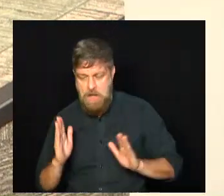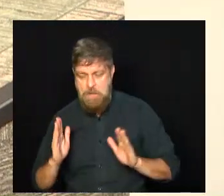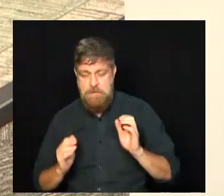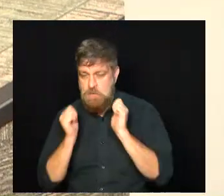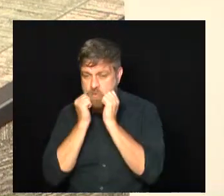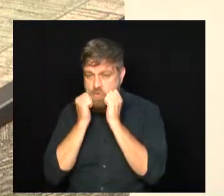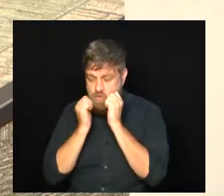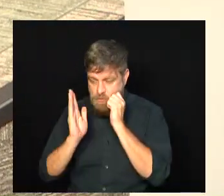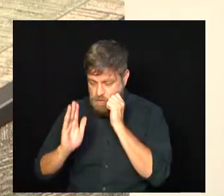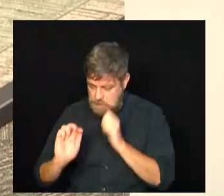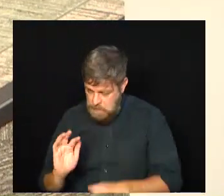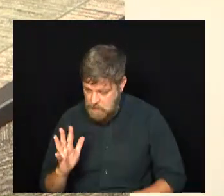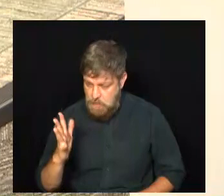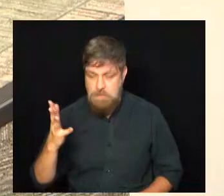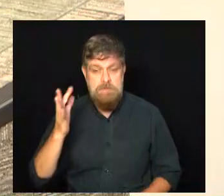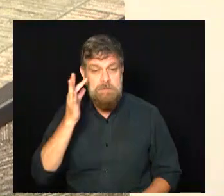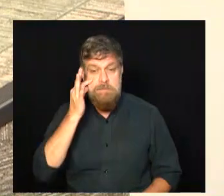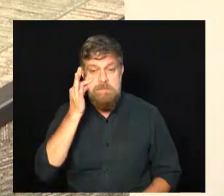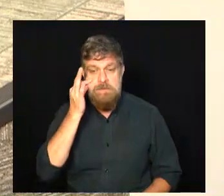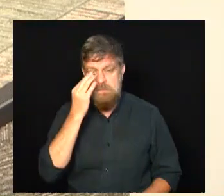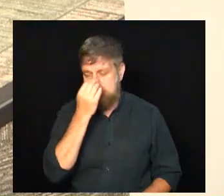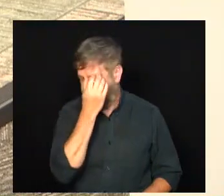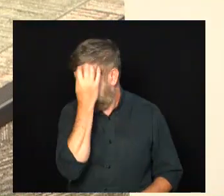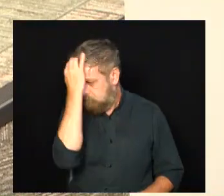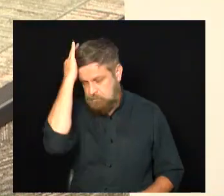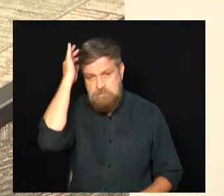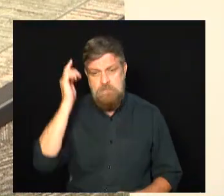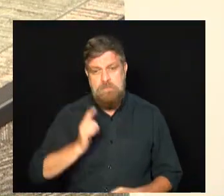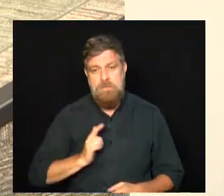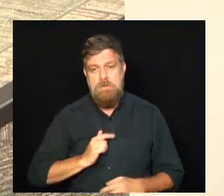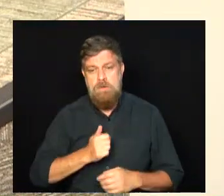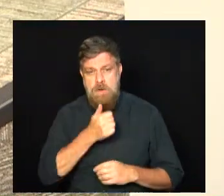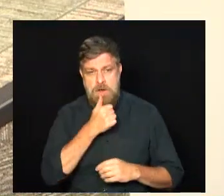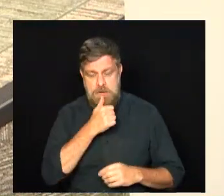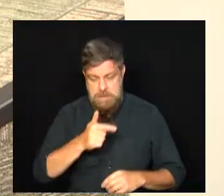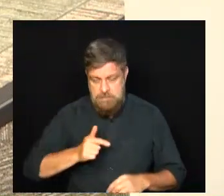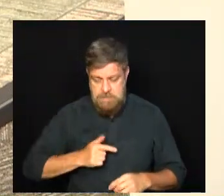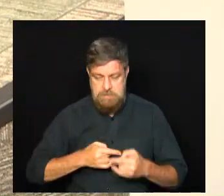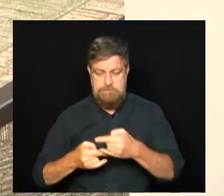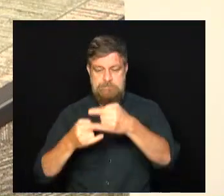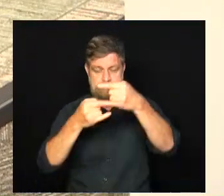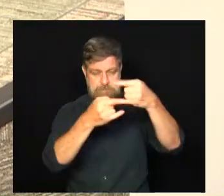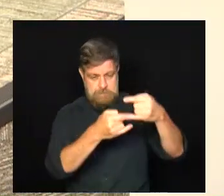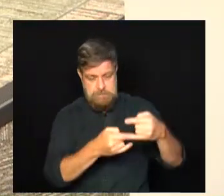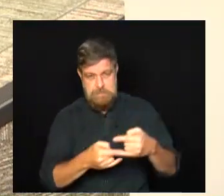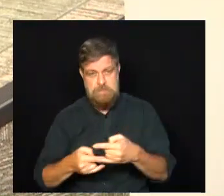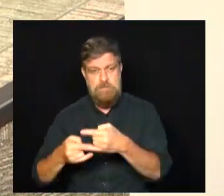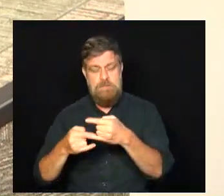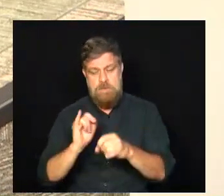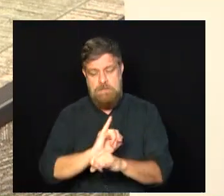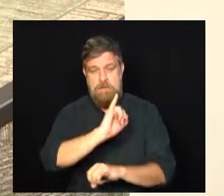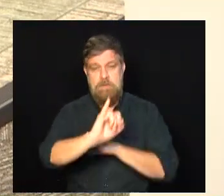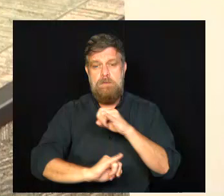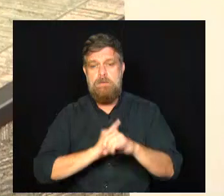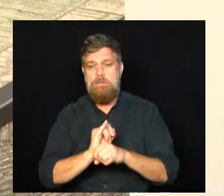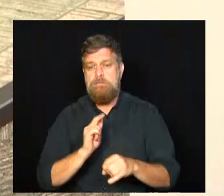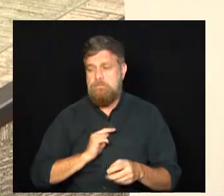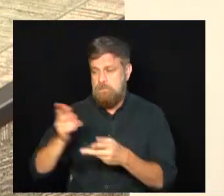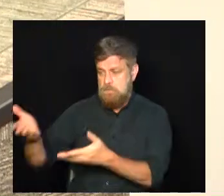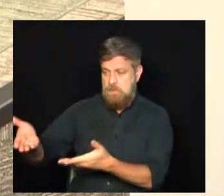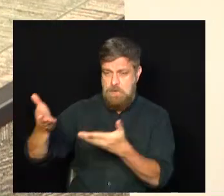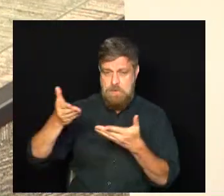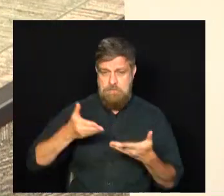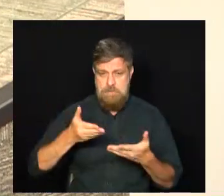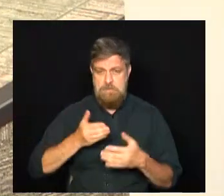estarem acontecendo de forma presencial, esta ainda será em sistema de deliberação remota. Temos uma convidada que